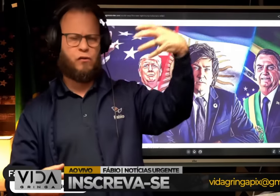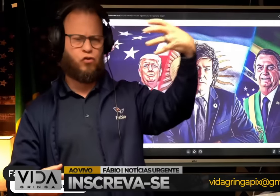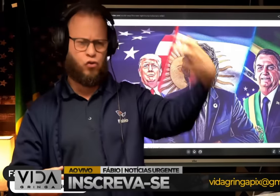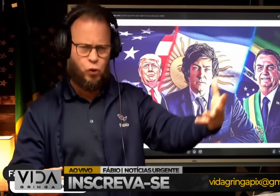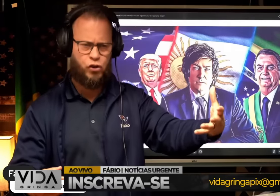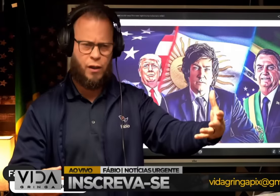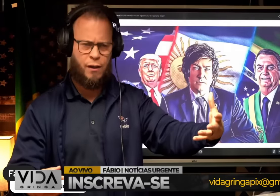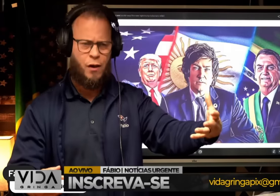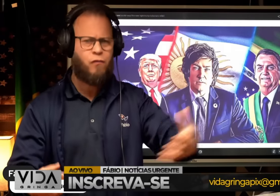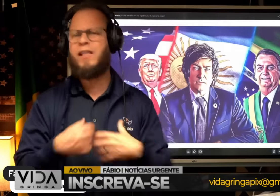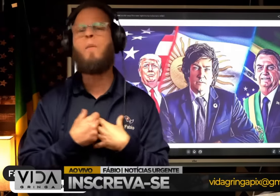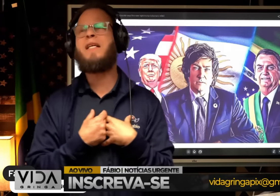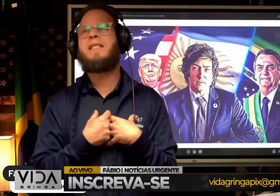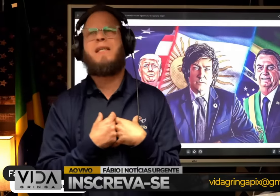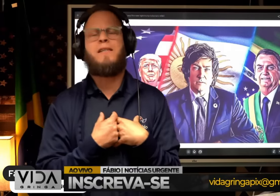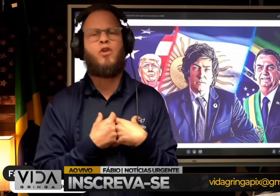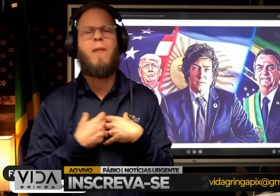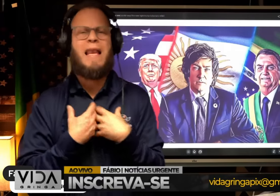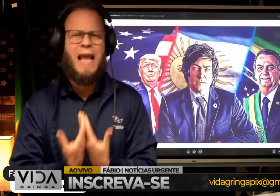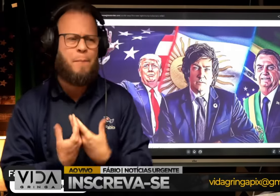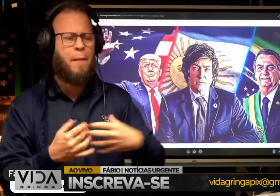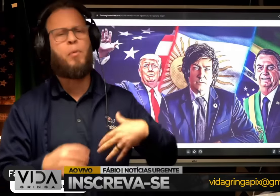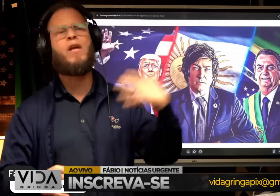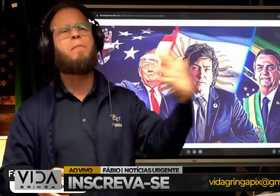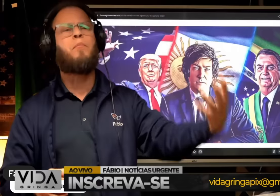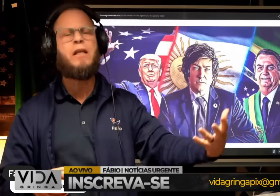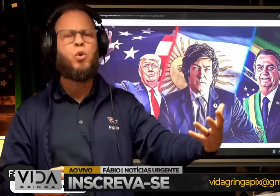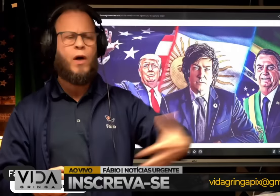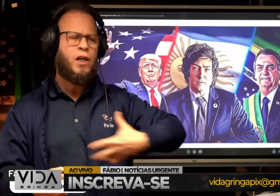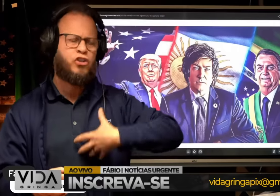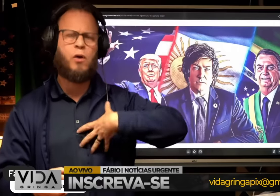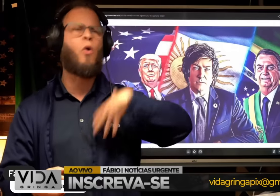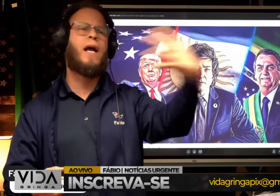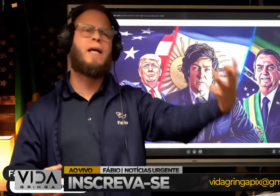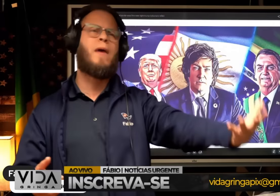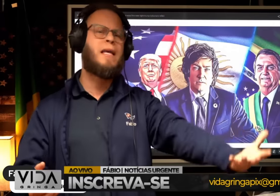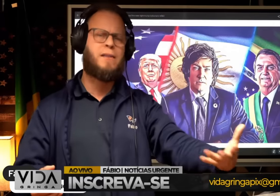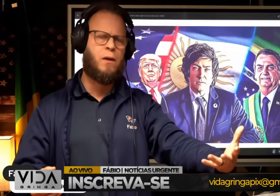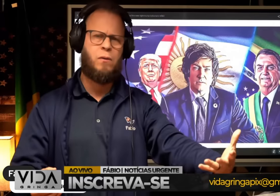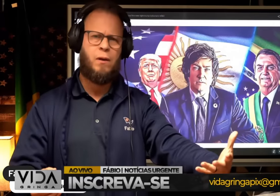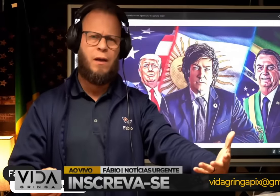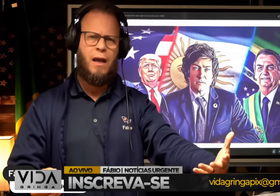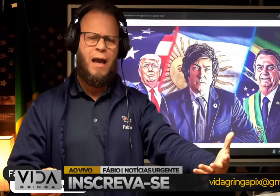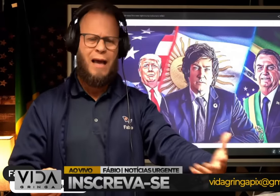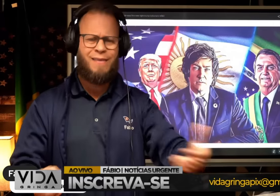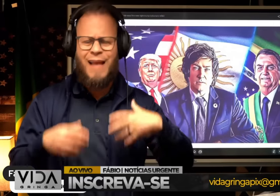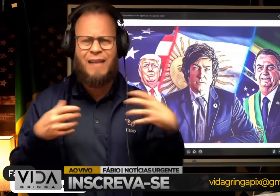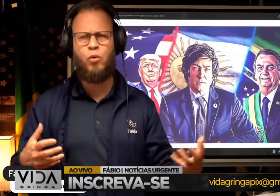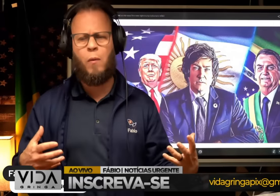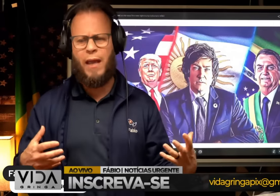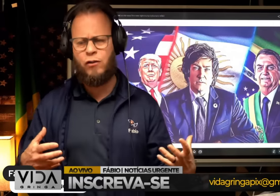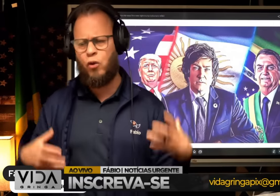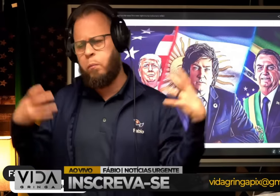ficha suja você não precisa do uma lei para proibi-lo de correr a uma eleição